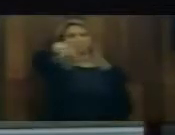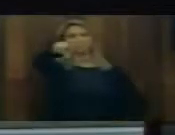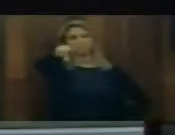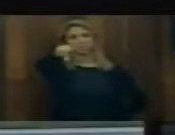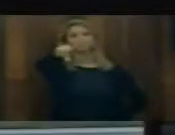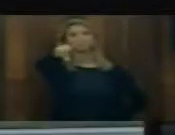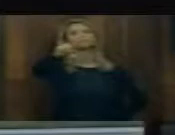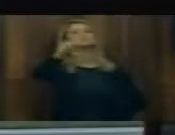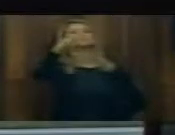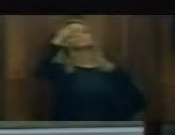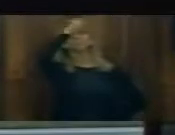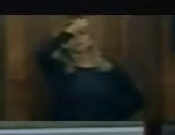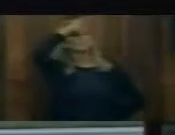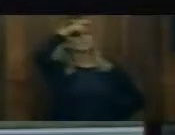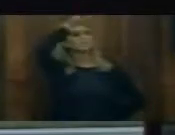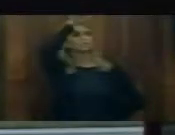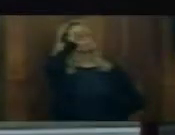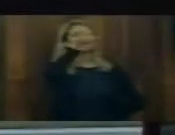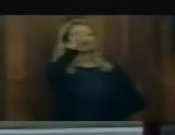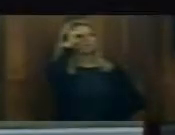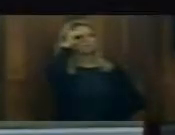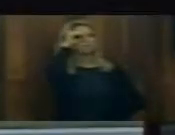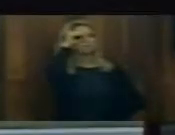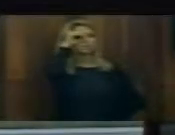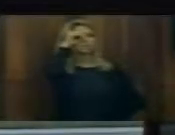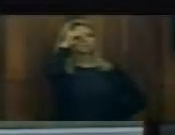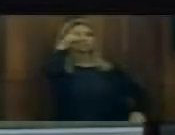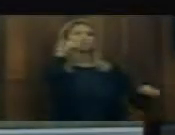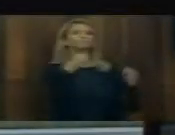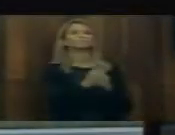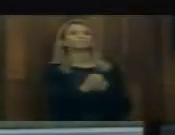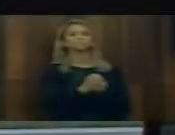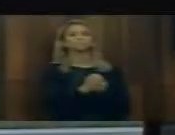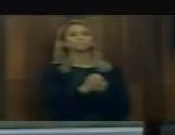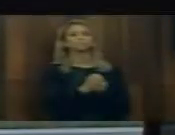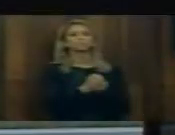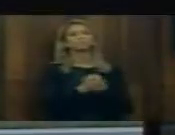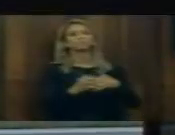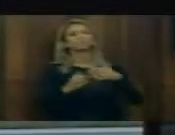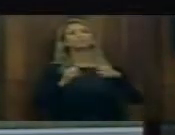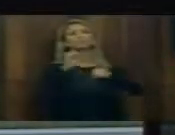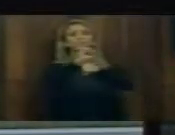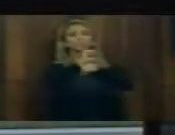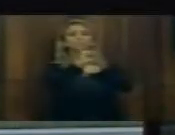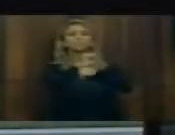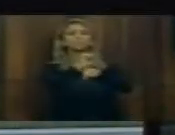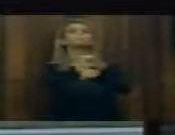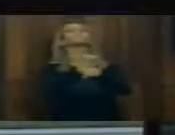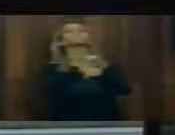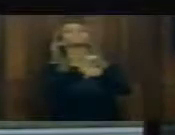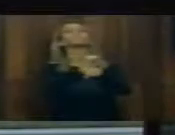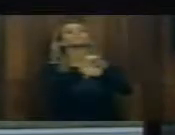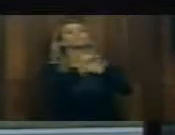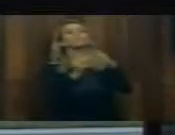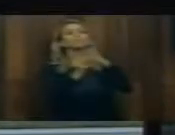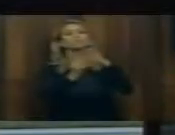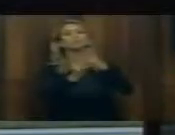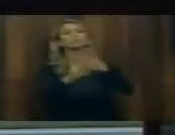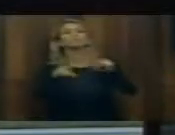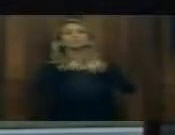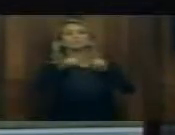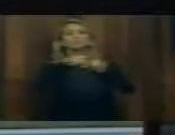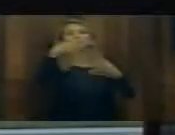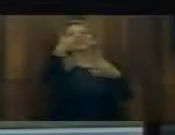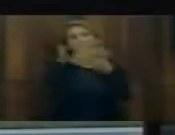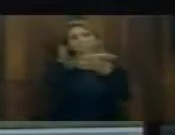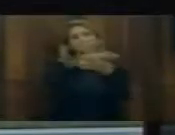0240-2019, Adriano Guilherme de Teves Moreno, prorroga o prazo de adesão ao regime especial de parcelamento